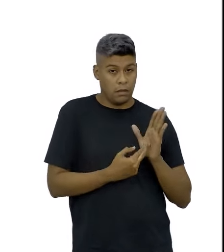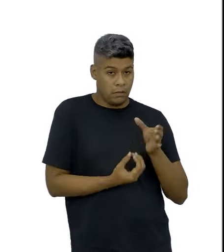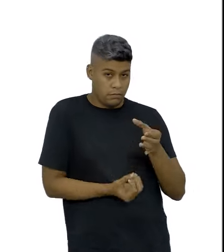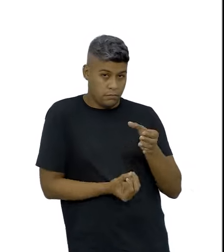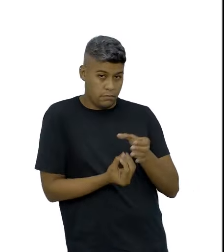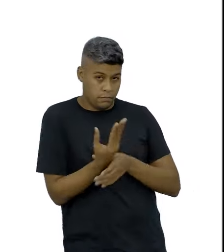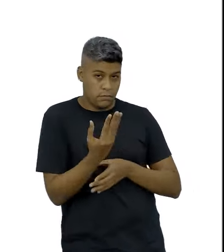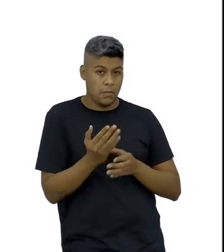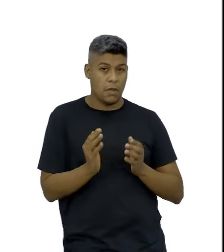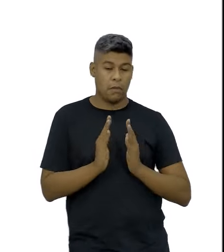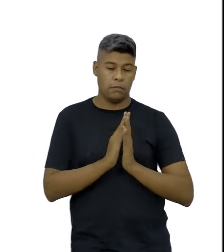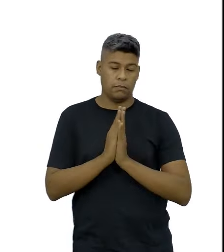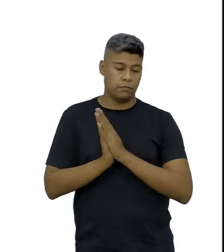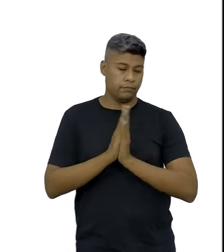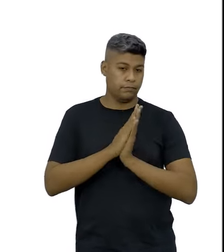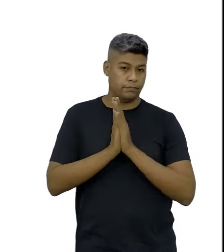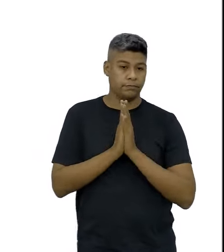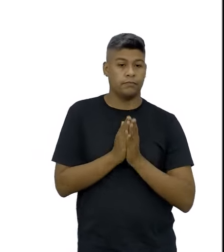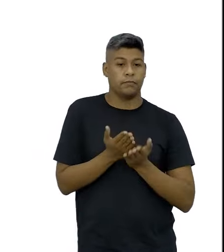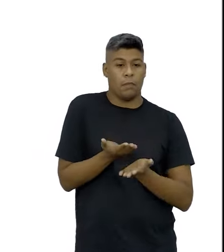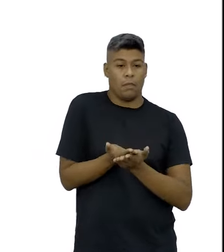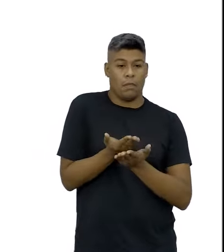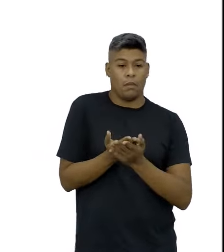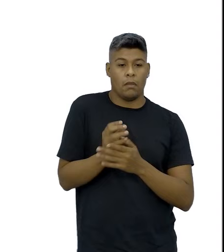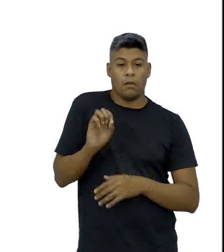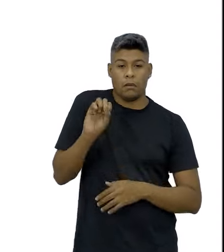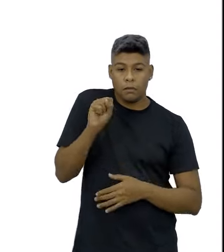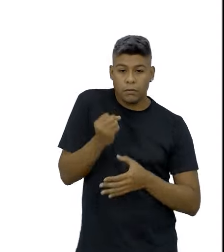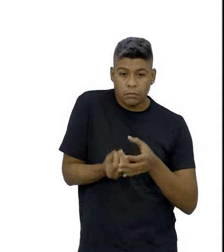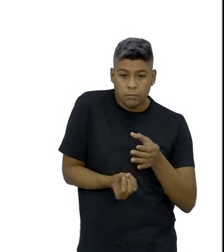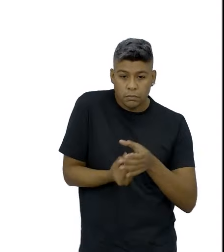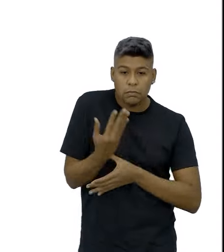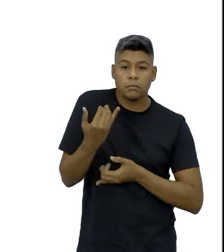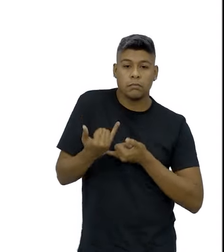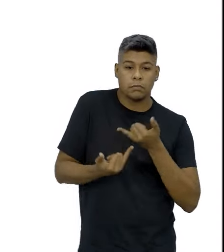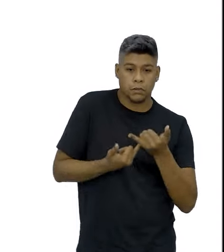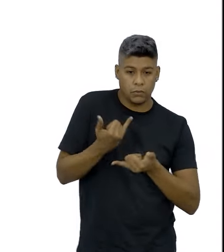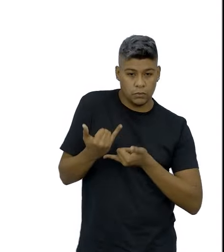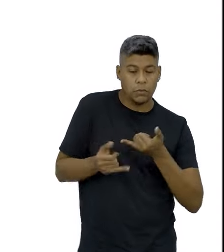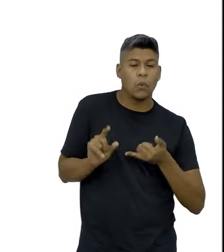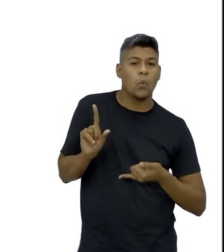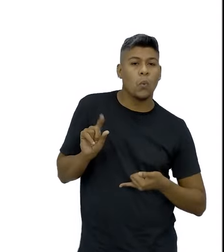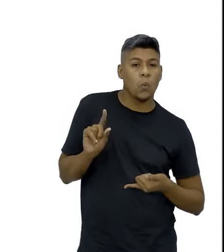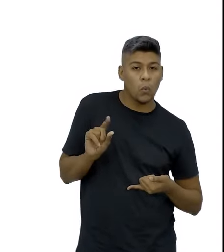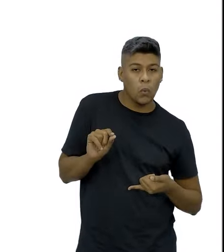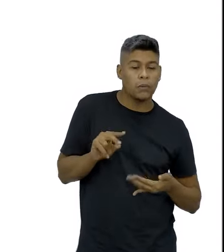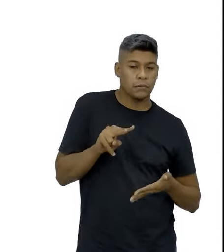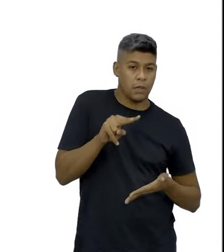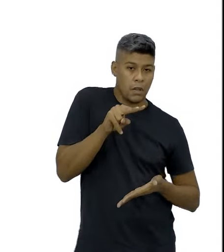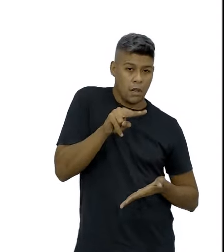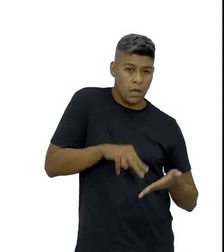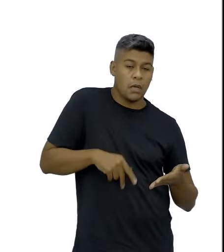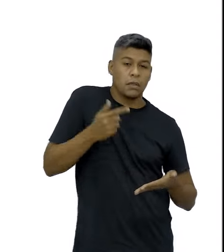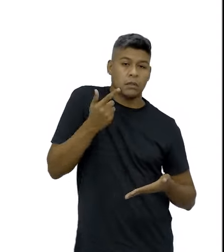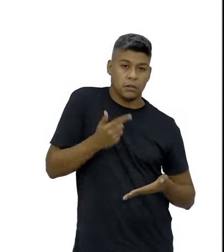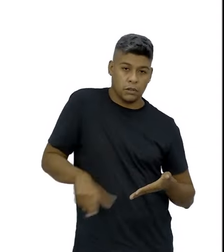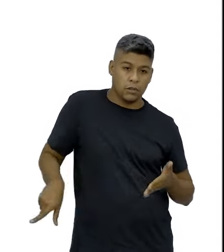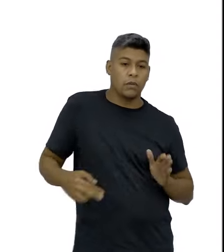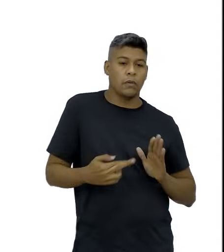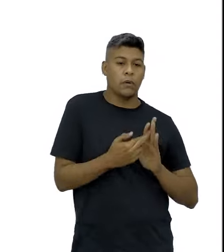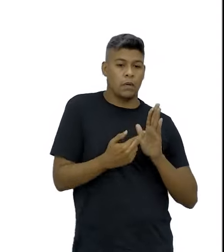montagem de uma boneca. Na aula 8, confeccionando um brinquedo. Eles relerão as instruções